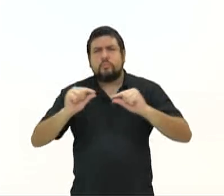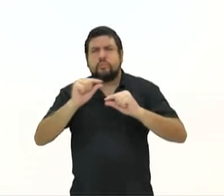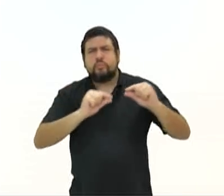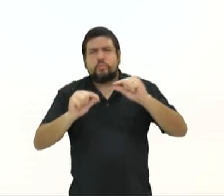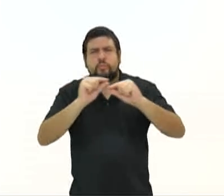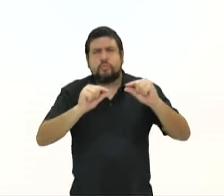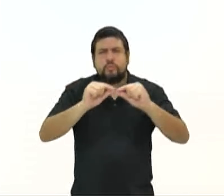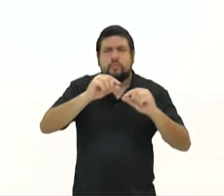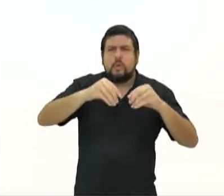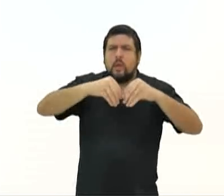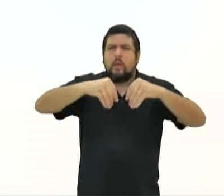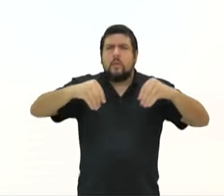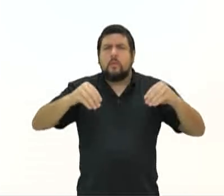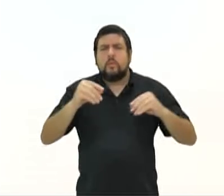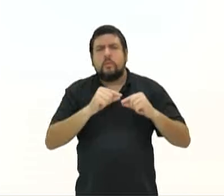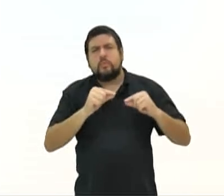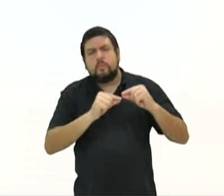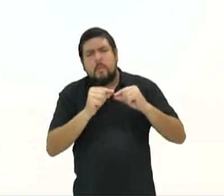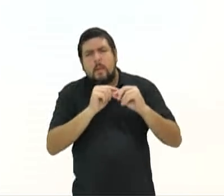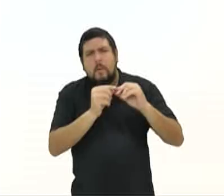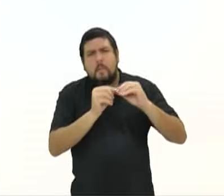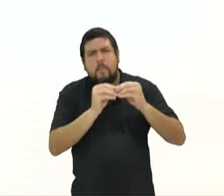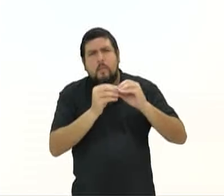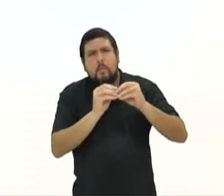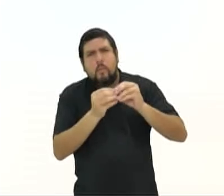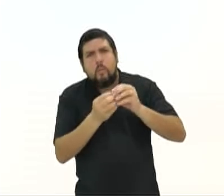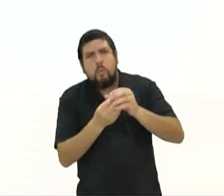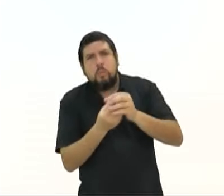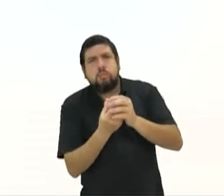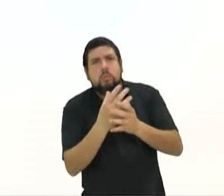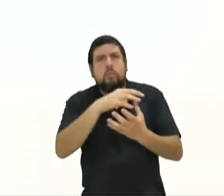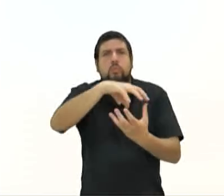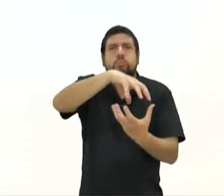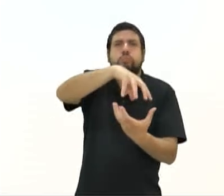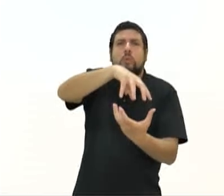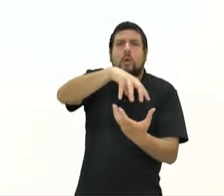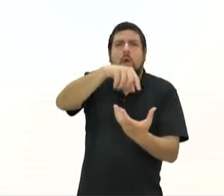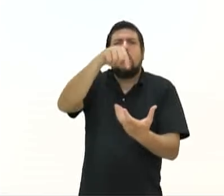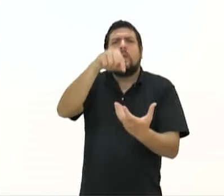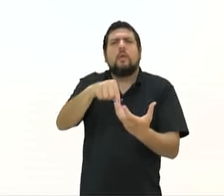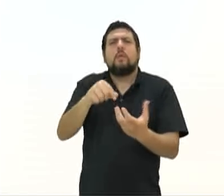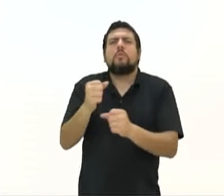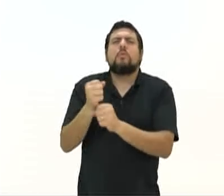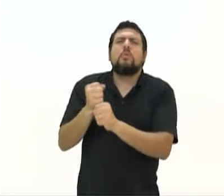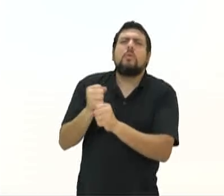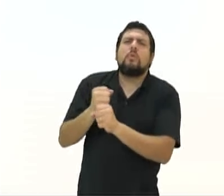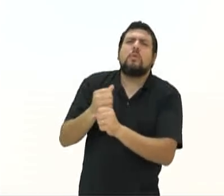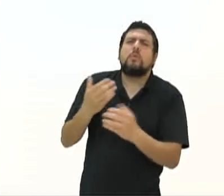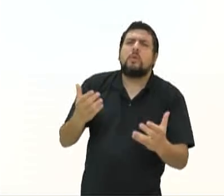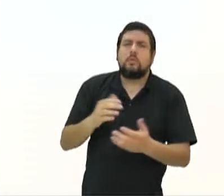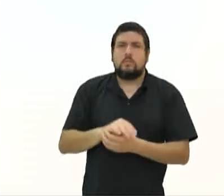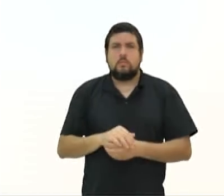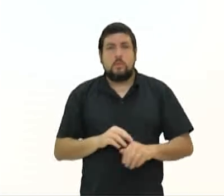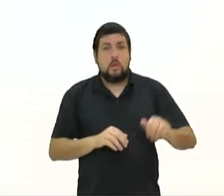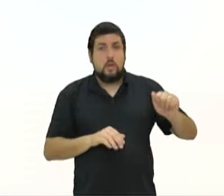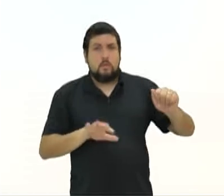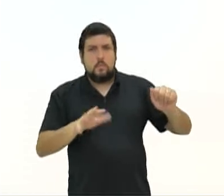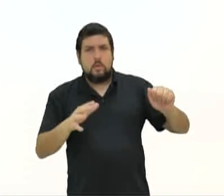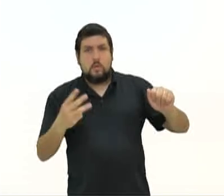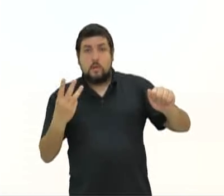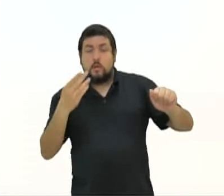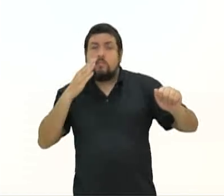até que o planeta Terra surgiu. Há quanto tempo o nosso planeta existe? Letra A, mais ou menos 3 bilhões de